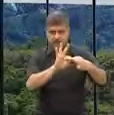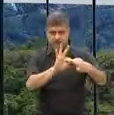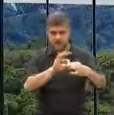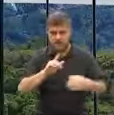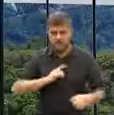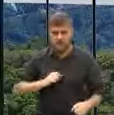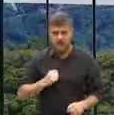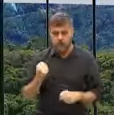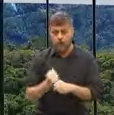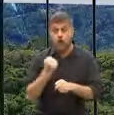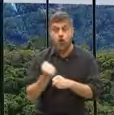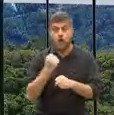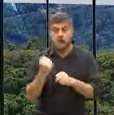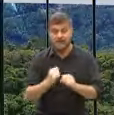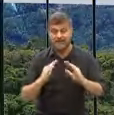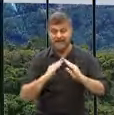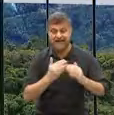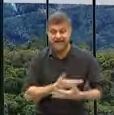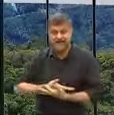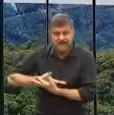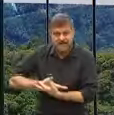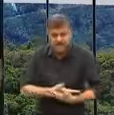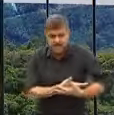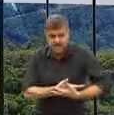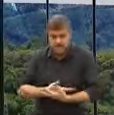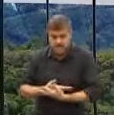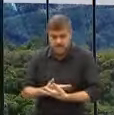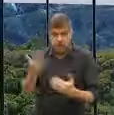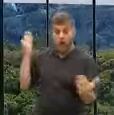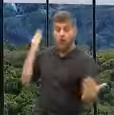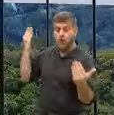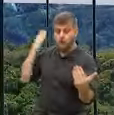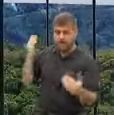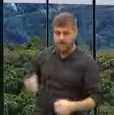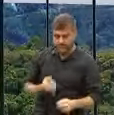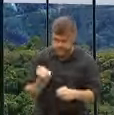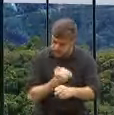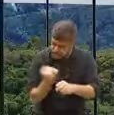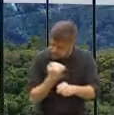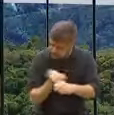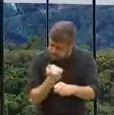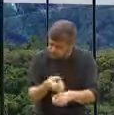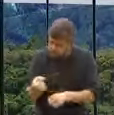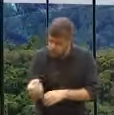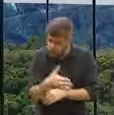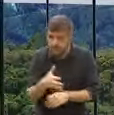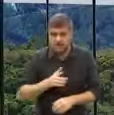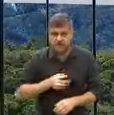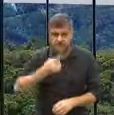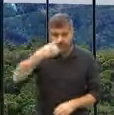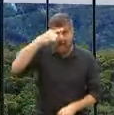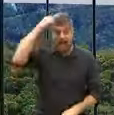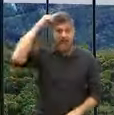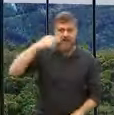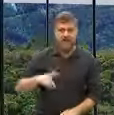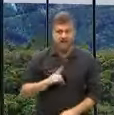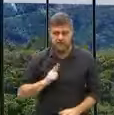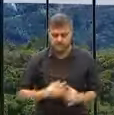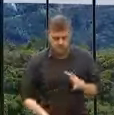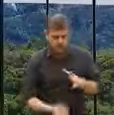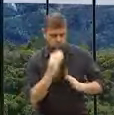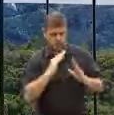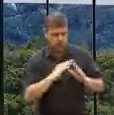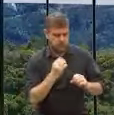a construir mais creche do que antigamente. Falar aqui, o doutor Hélio construiu várias creches, Nave